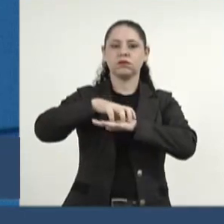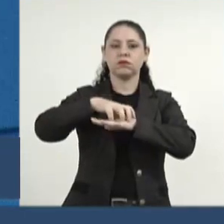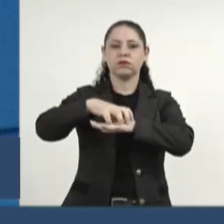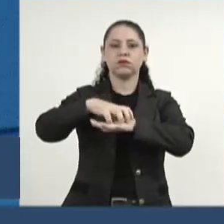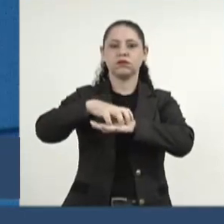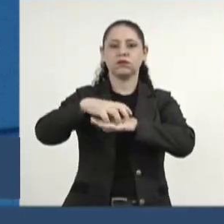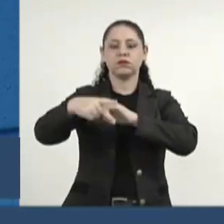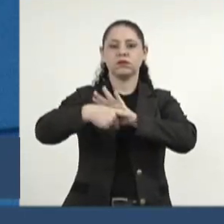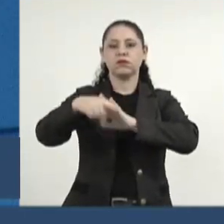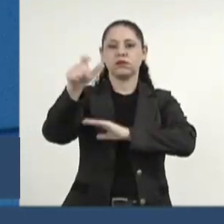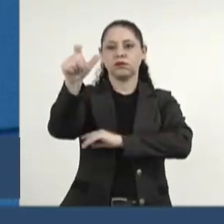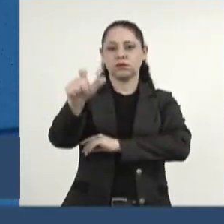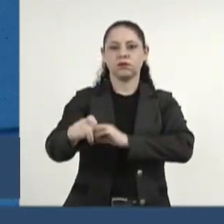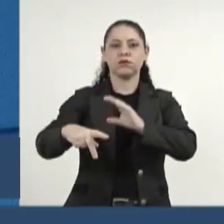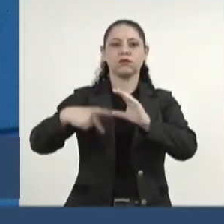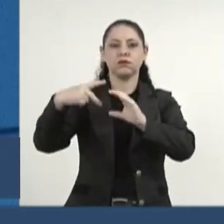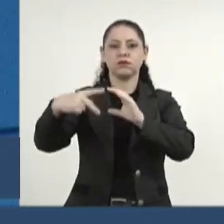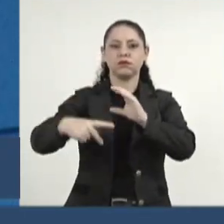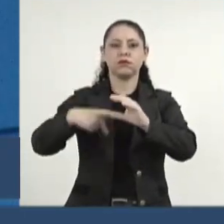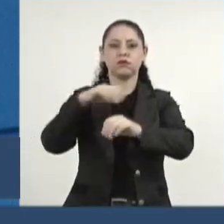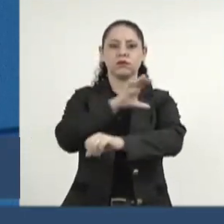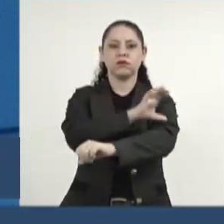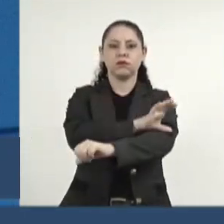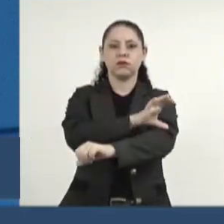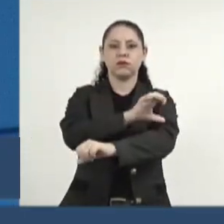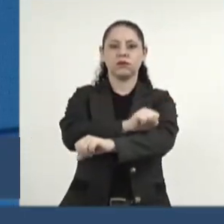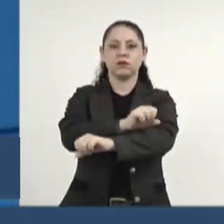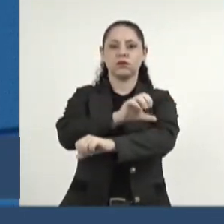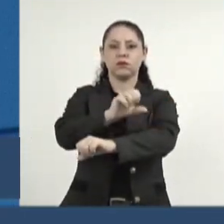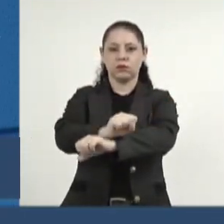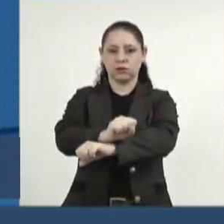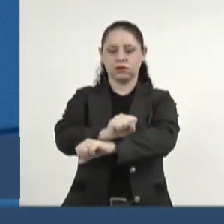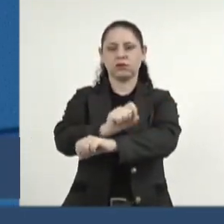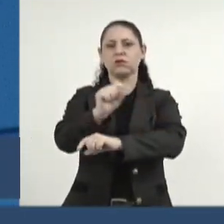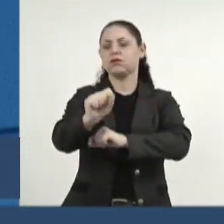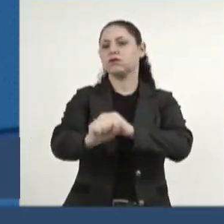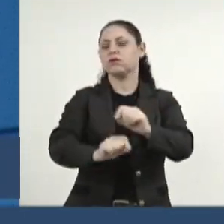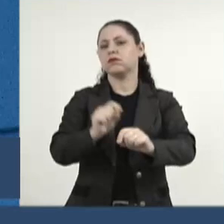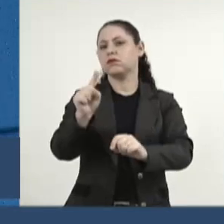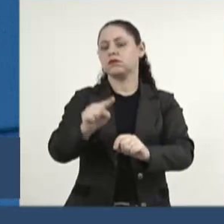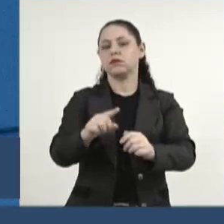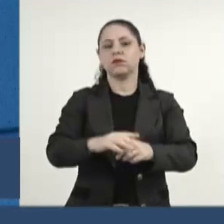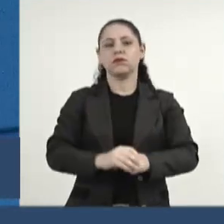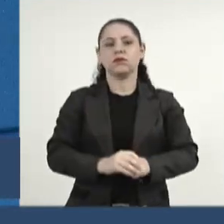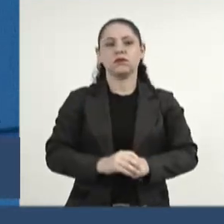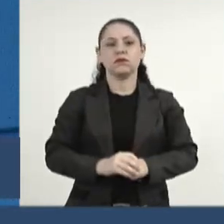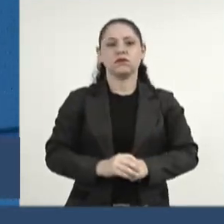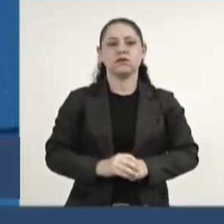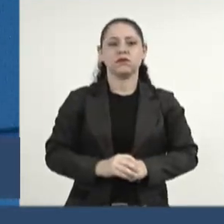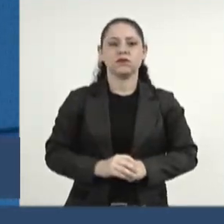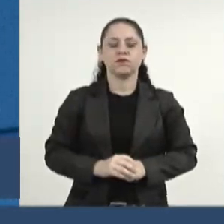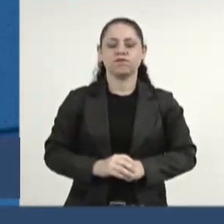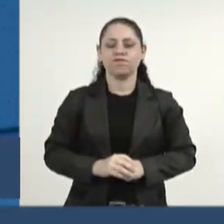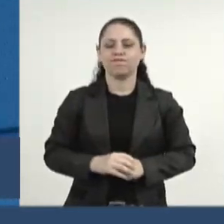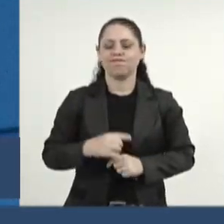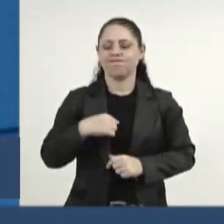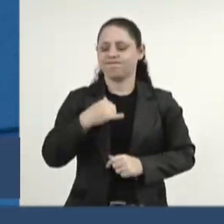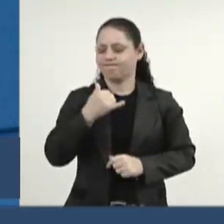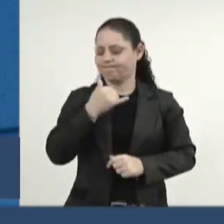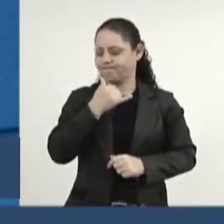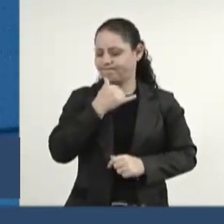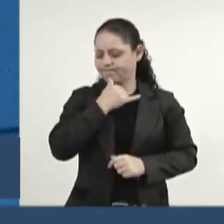outra para a Câmara de Vereadores do município de Cacilândia. É uma forma muito